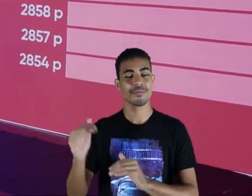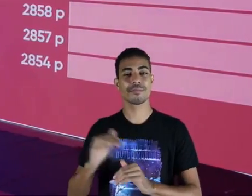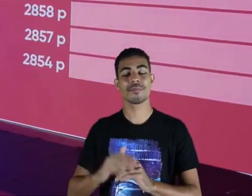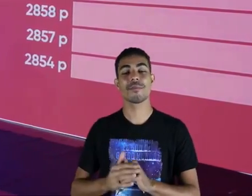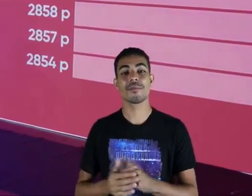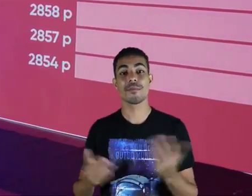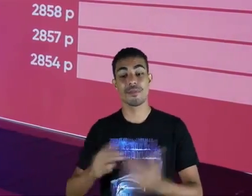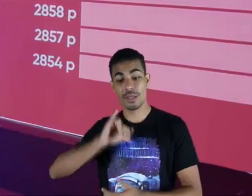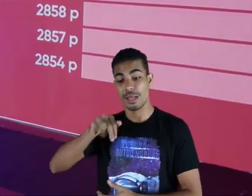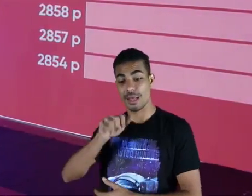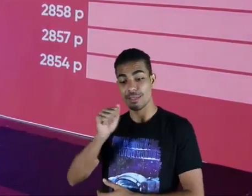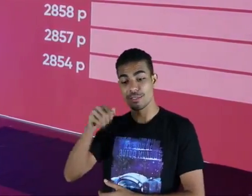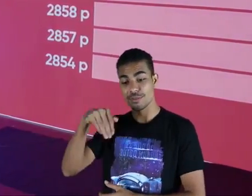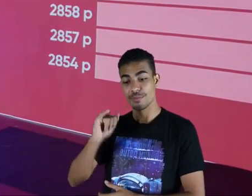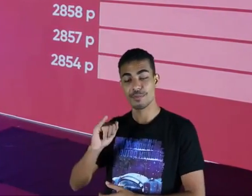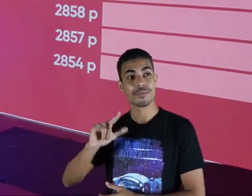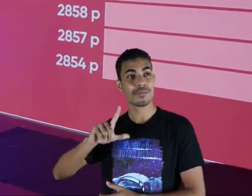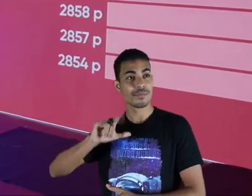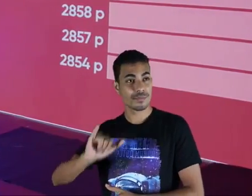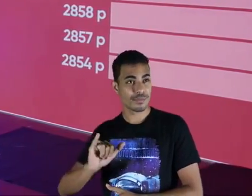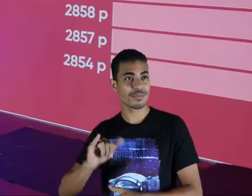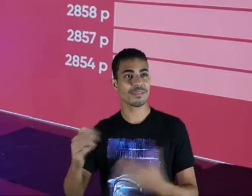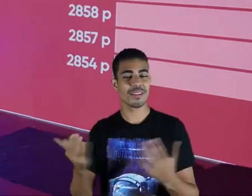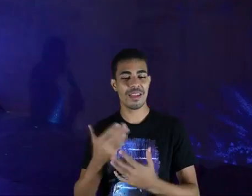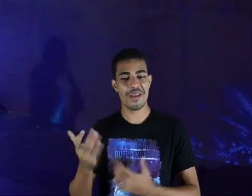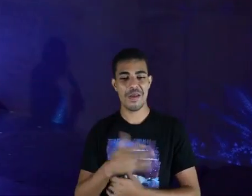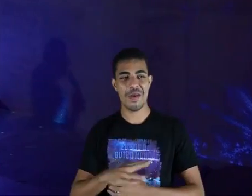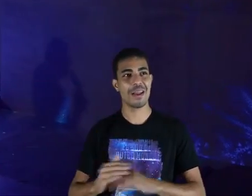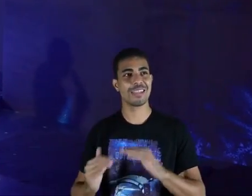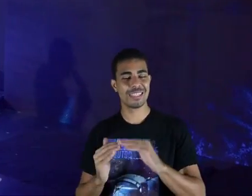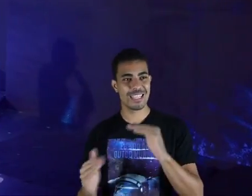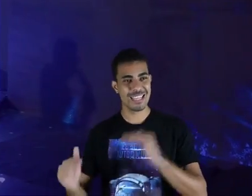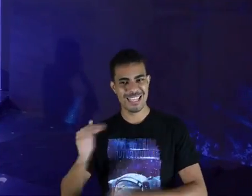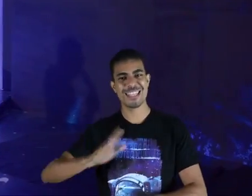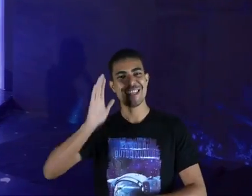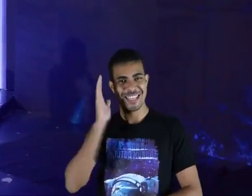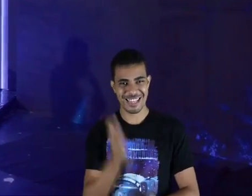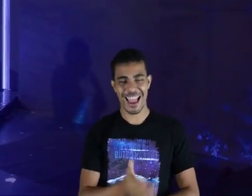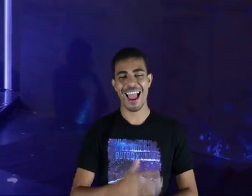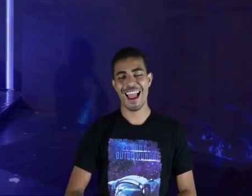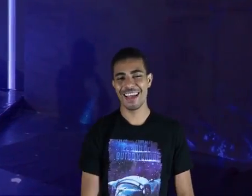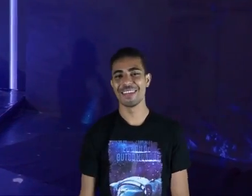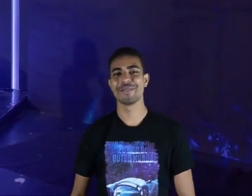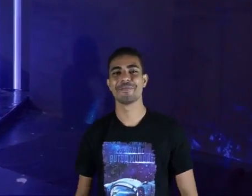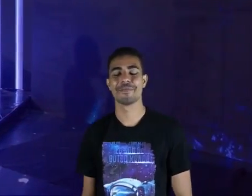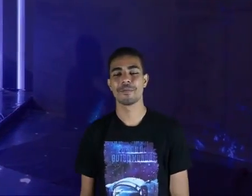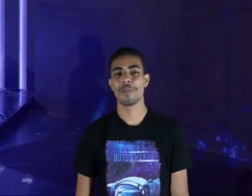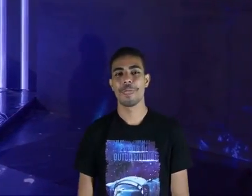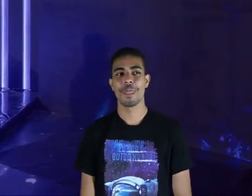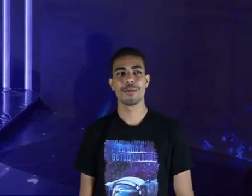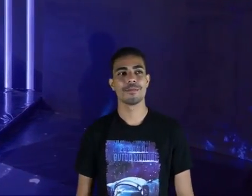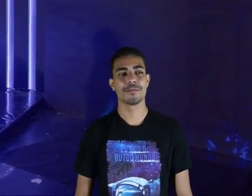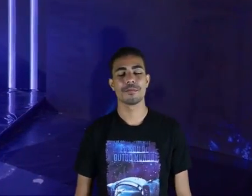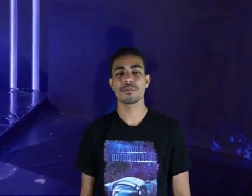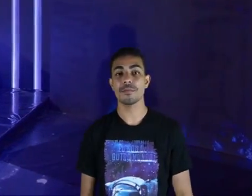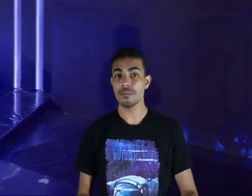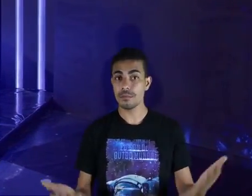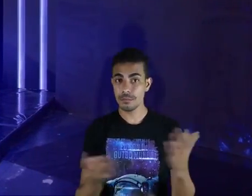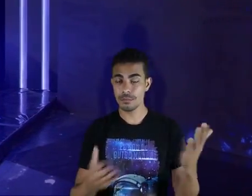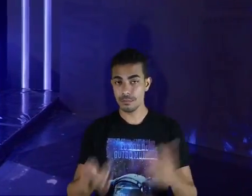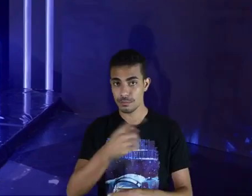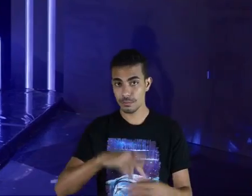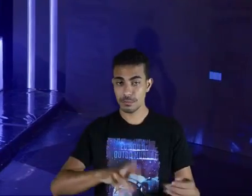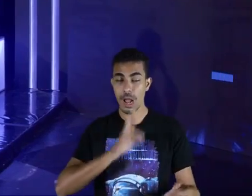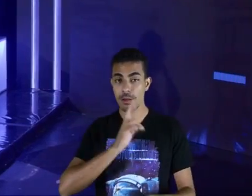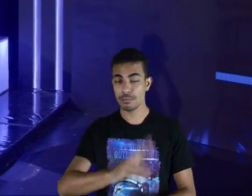2.885 pontos, a Jamile tomou conta do pedaço, hein? A Jamile tomou conta do pedaço. E aí, responda mais rápido para